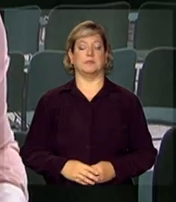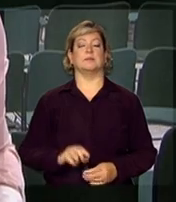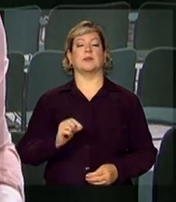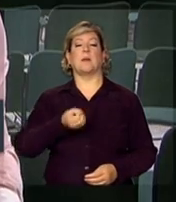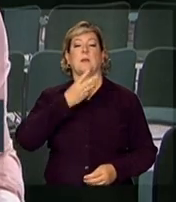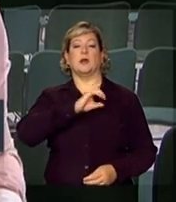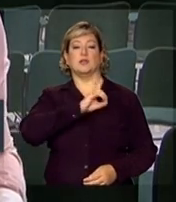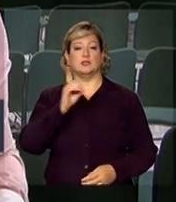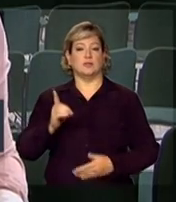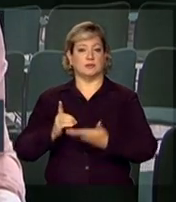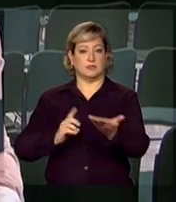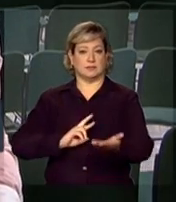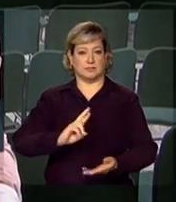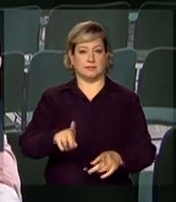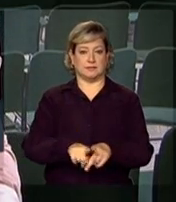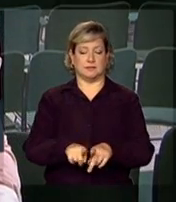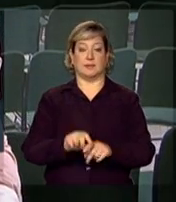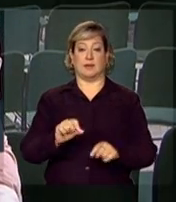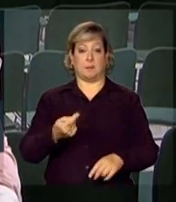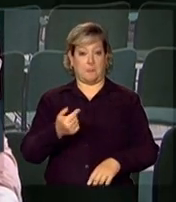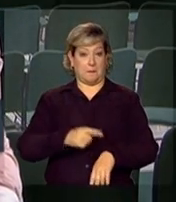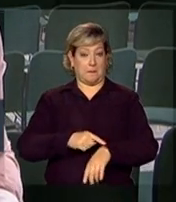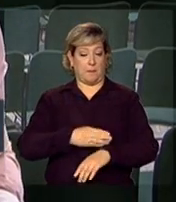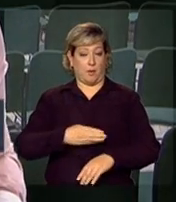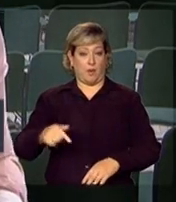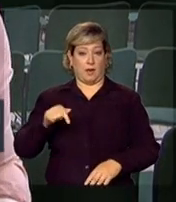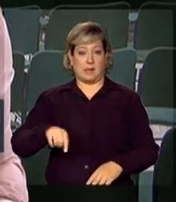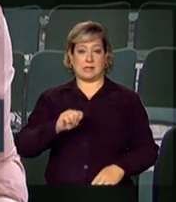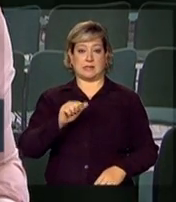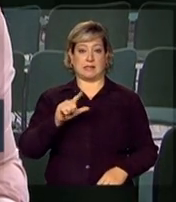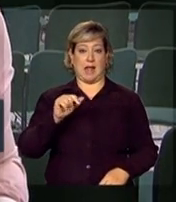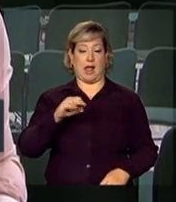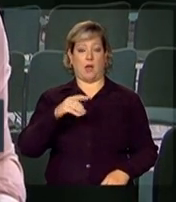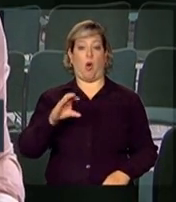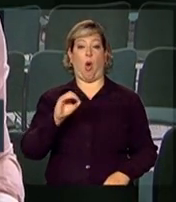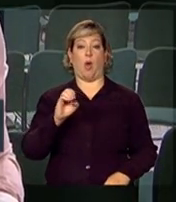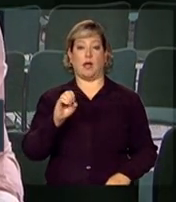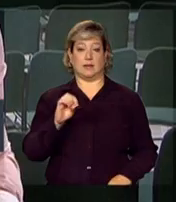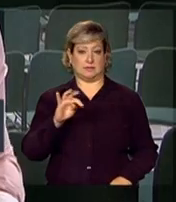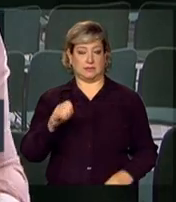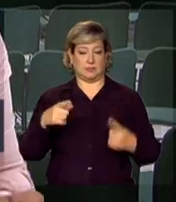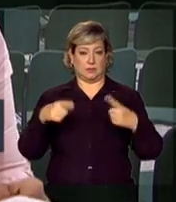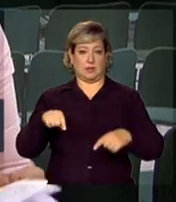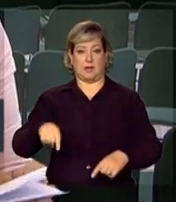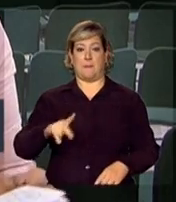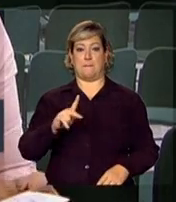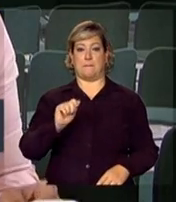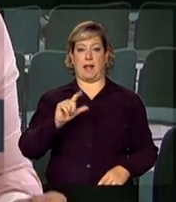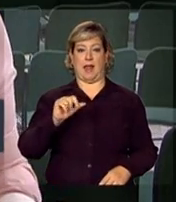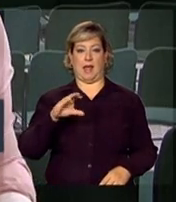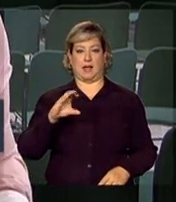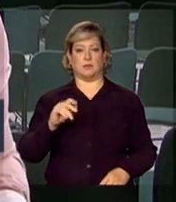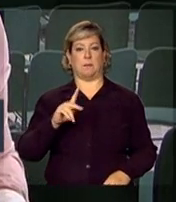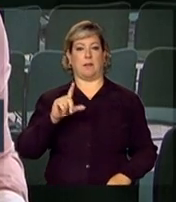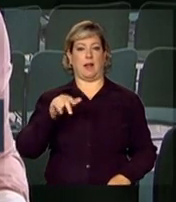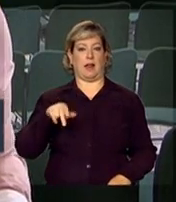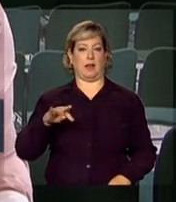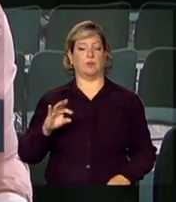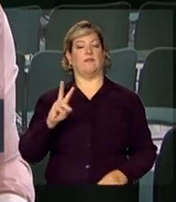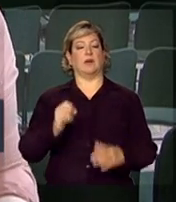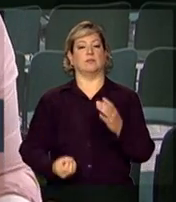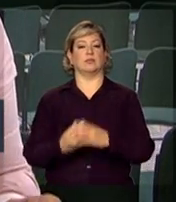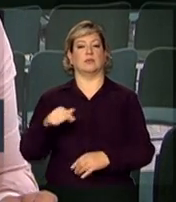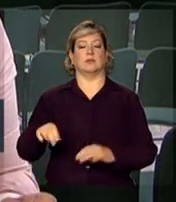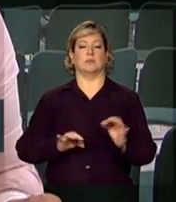Bom dia, Malu. Em alguns instantes, aqui no Salão Leste-Oeste do Palácio do Planalto, vai ser lançado o Plano Nacional de Consumo